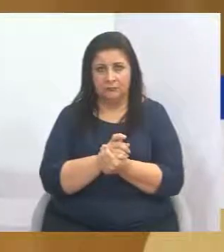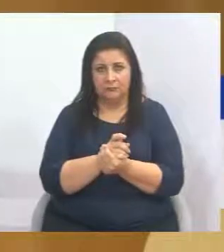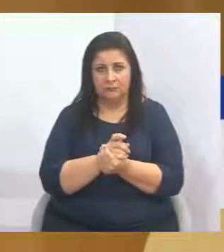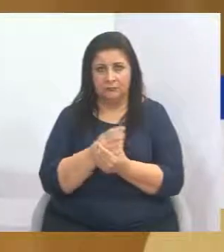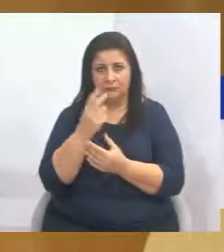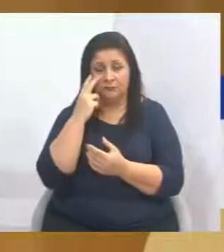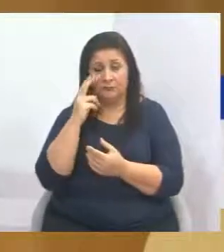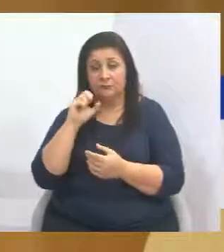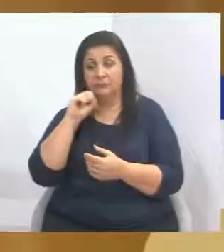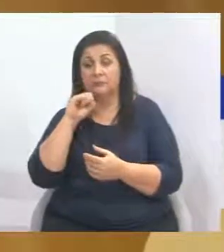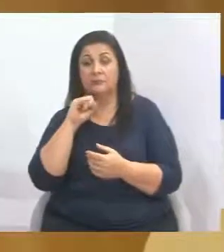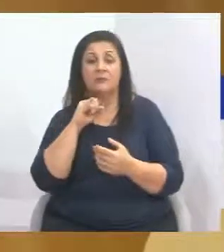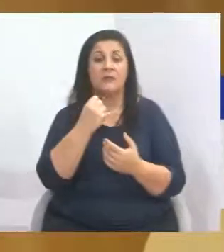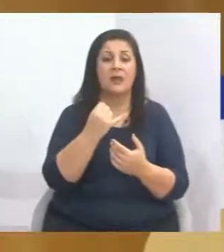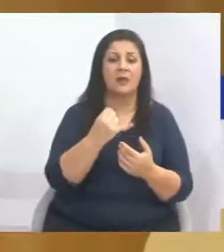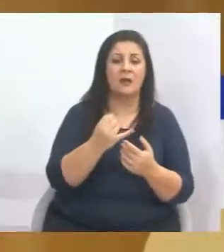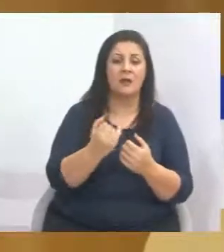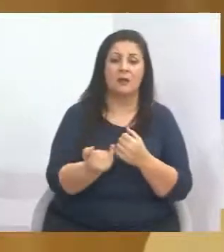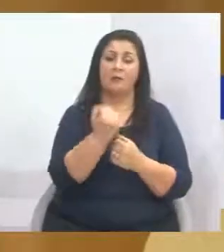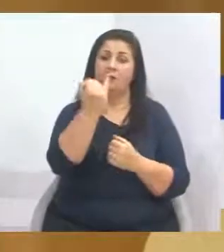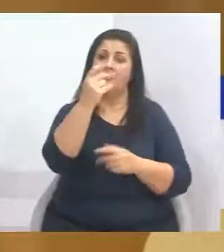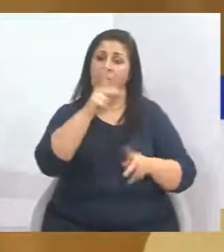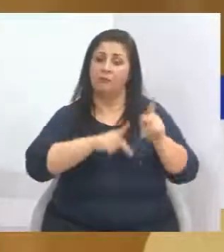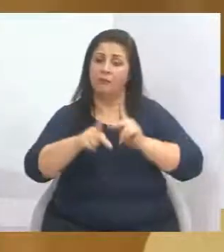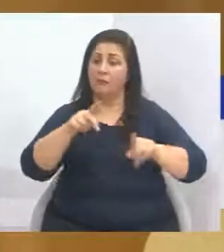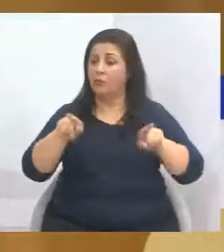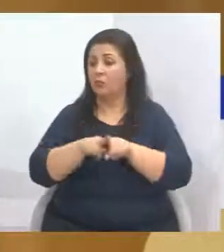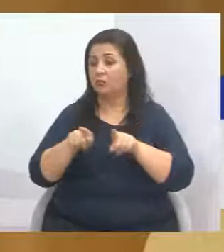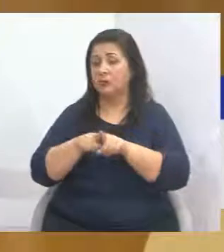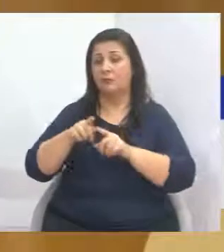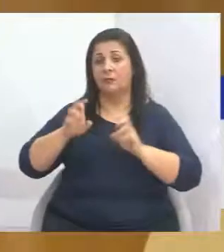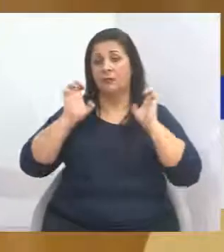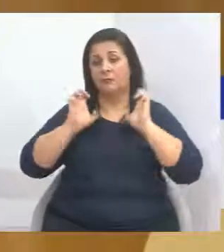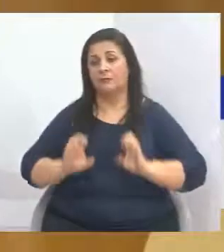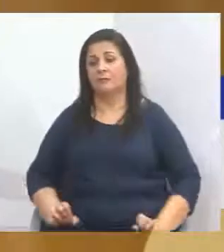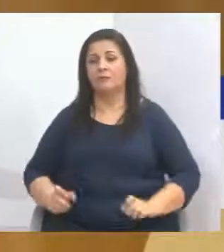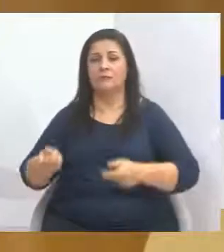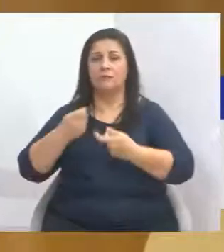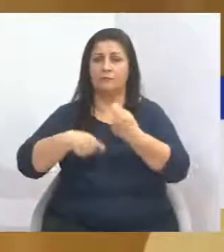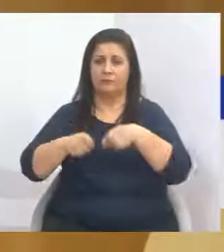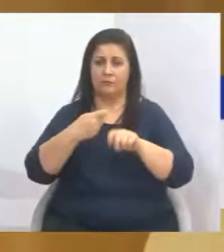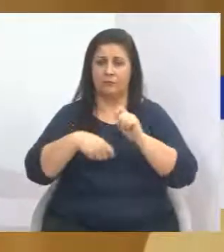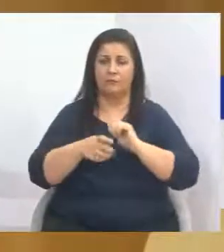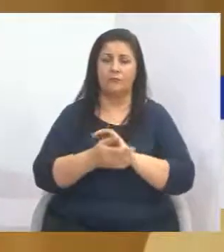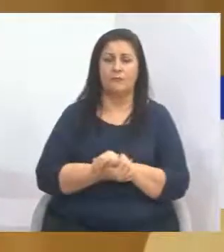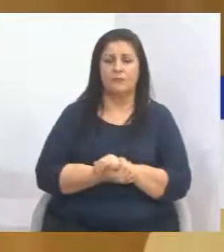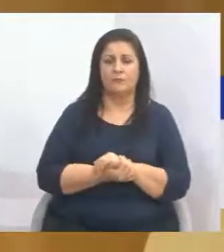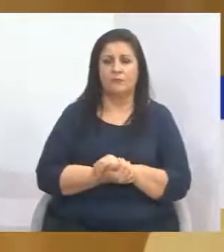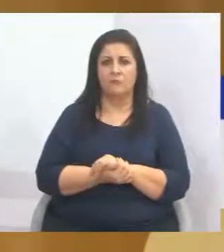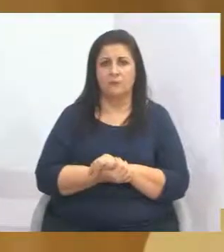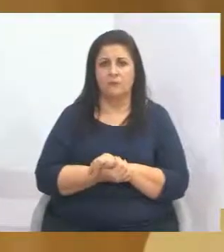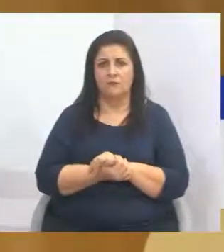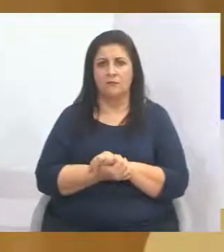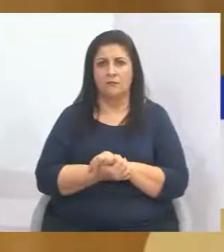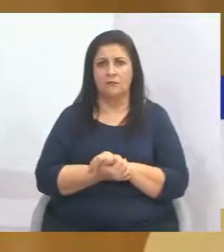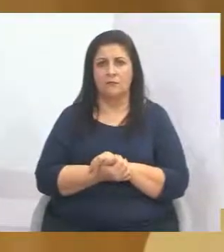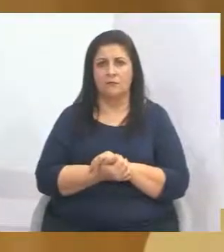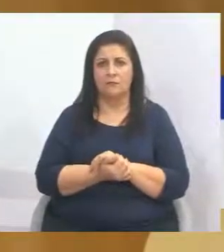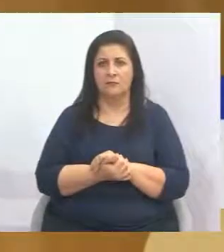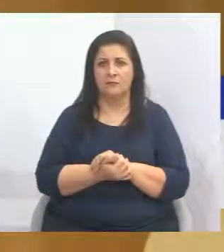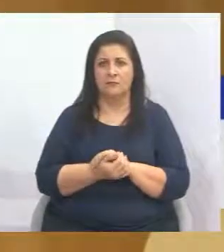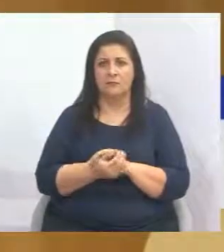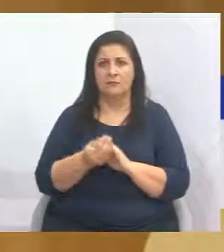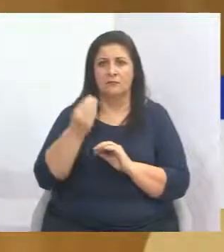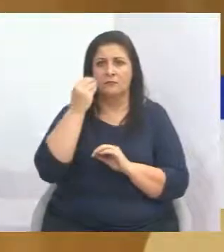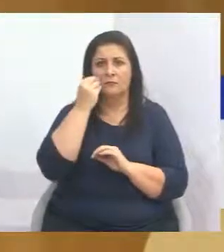indisponibilidade de interesse público e moralidade administrativa. Outro sim, há que atentar ainda